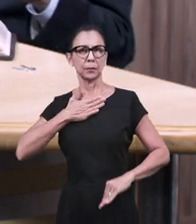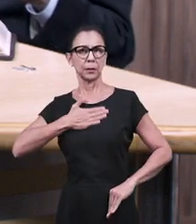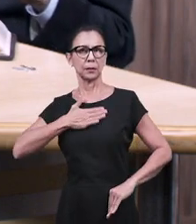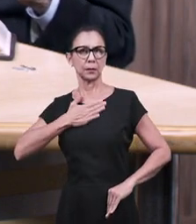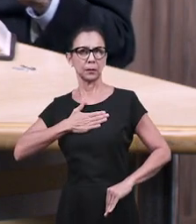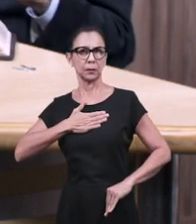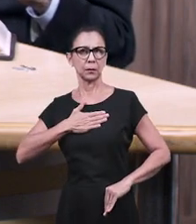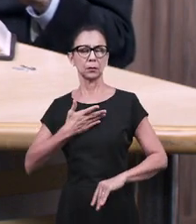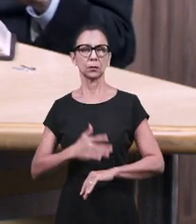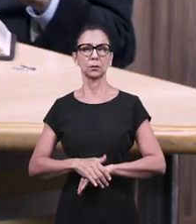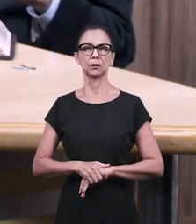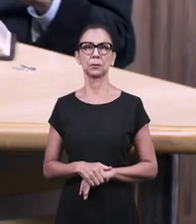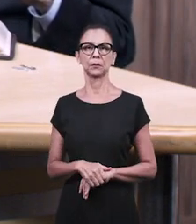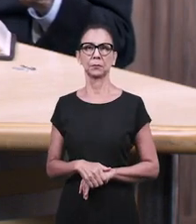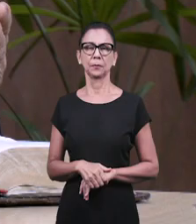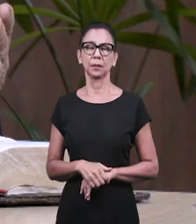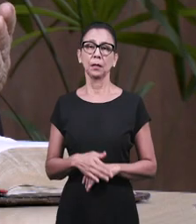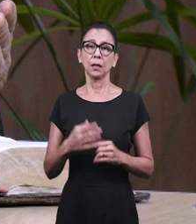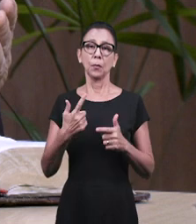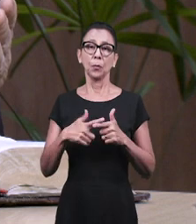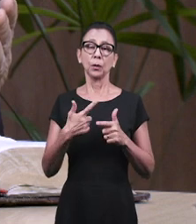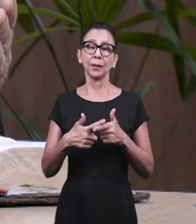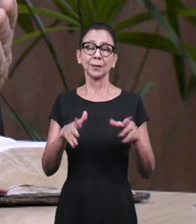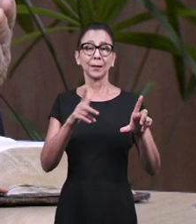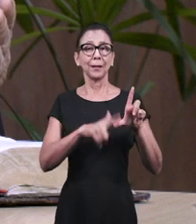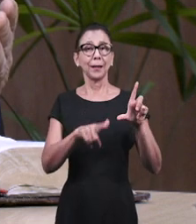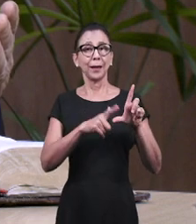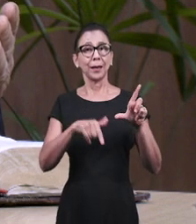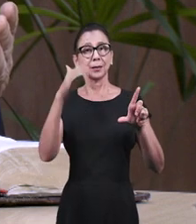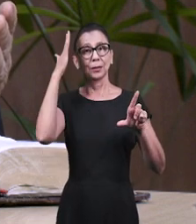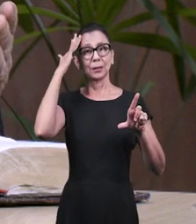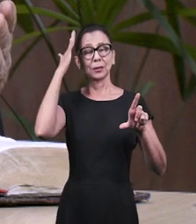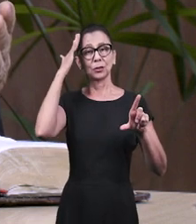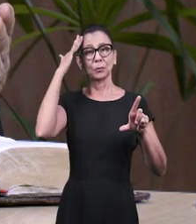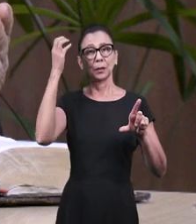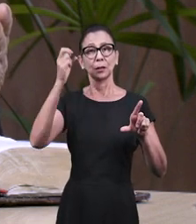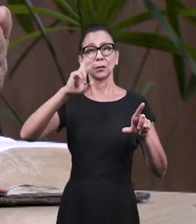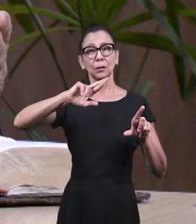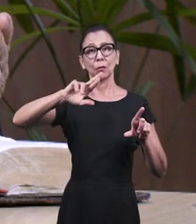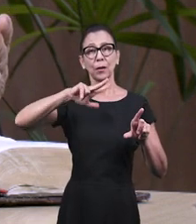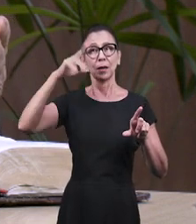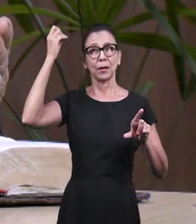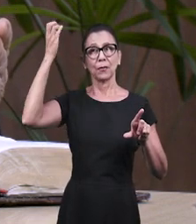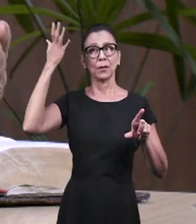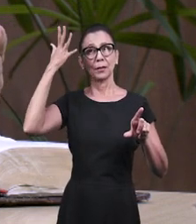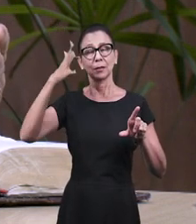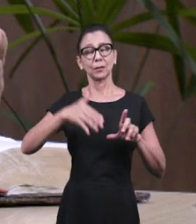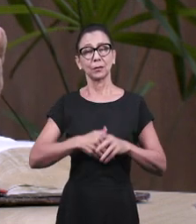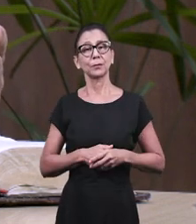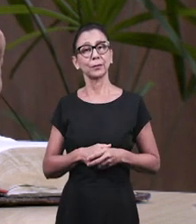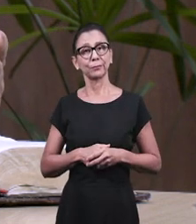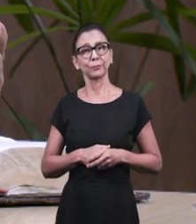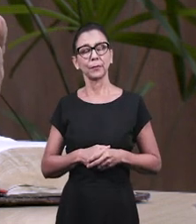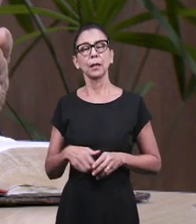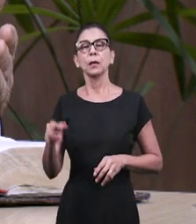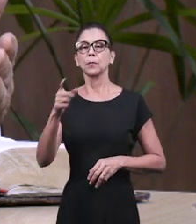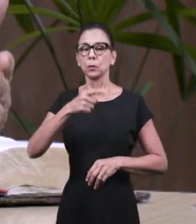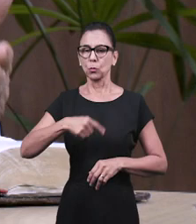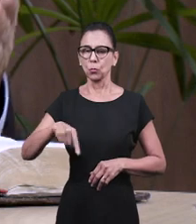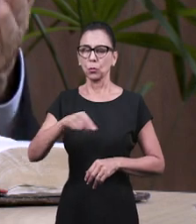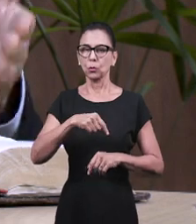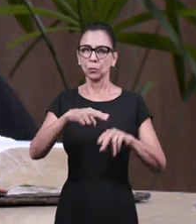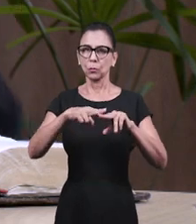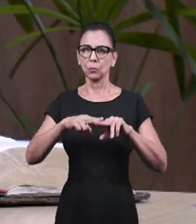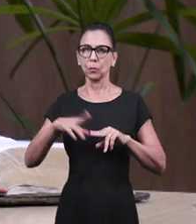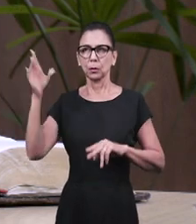nós estamos no Espírito, nós nos santificamos todos os dias, né? Ou seja, guardamos todos os dias, né? No